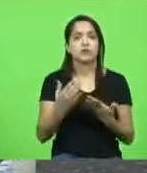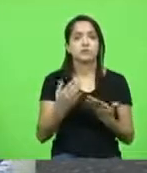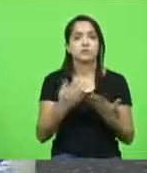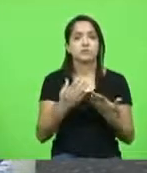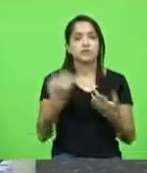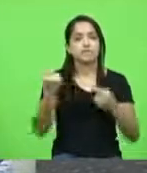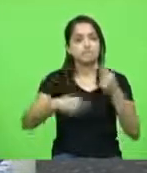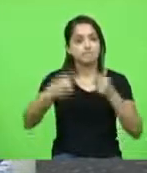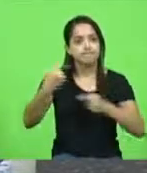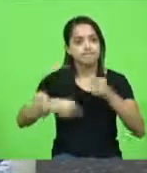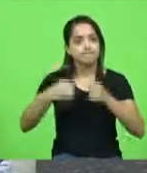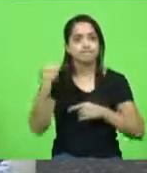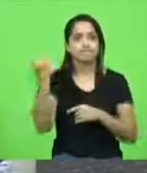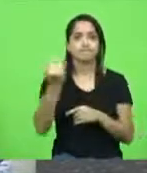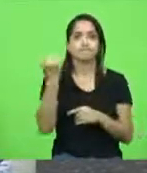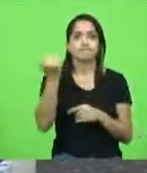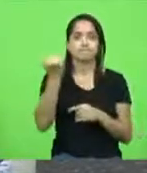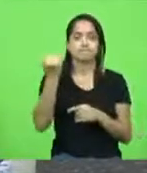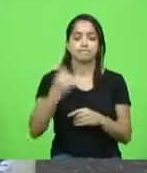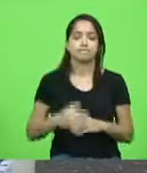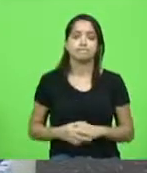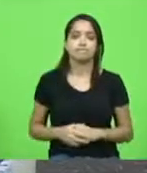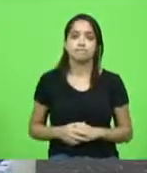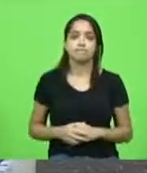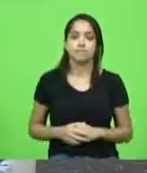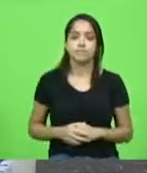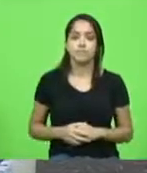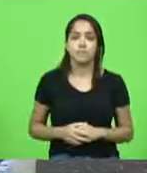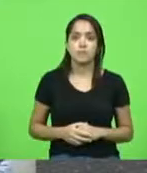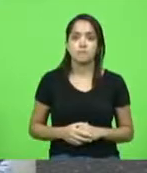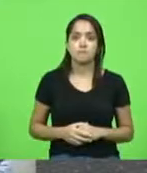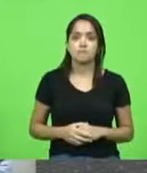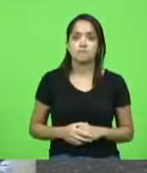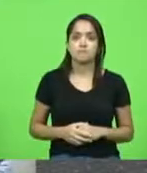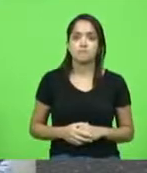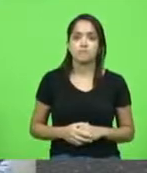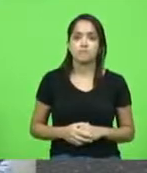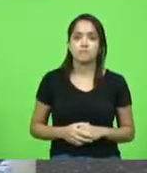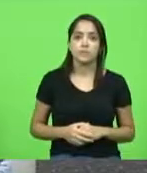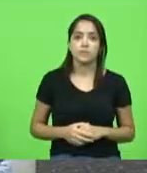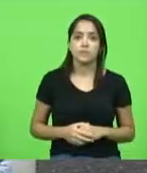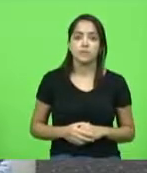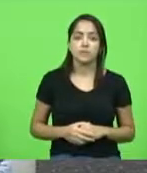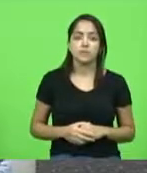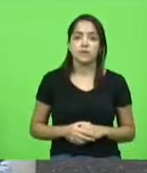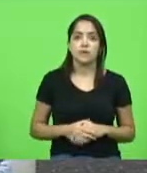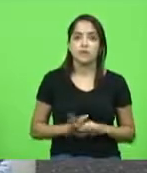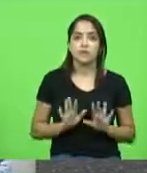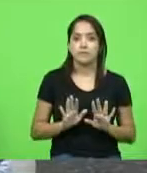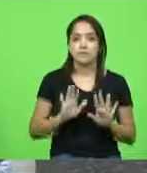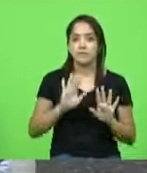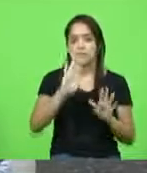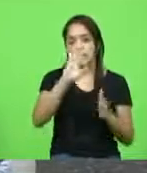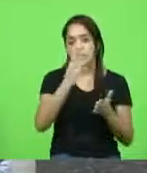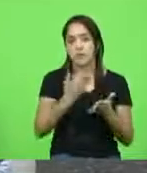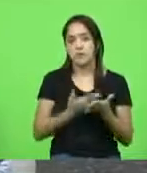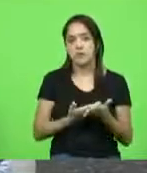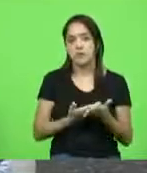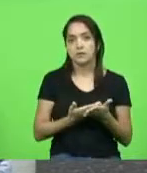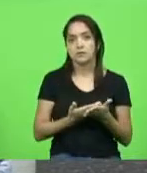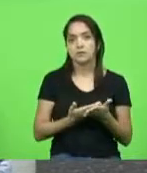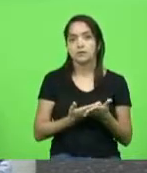debates conquistas dessa casa é eu acredito de